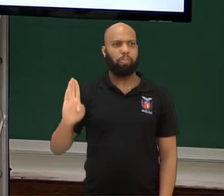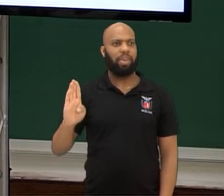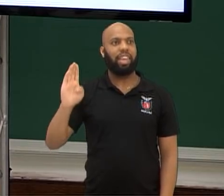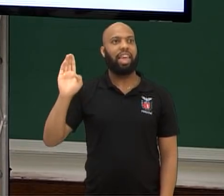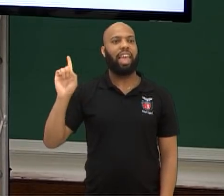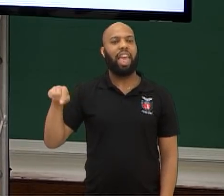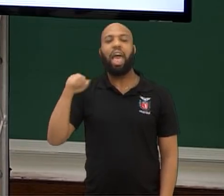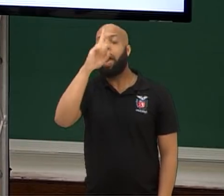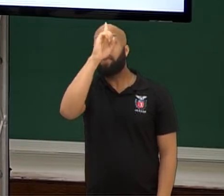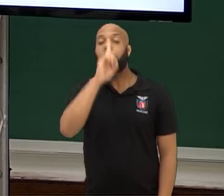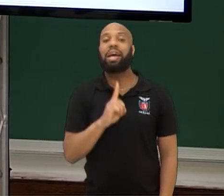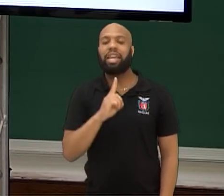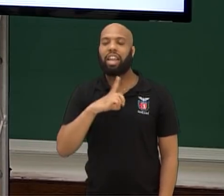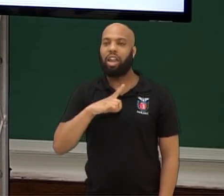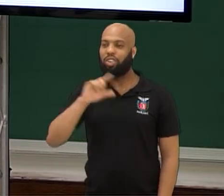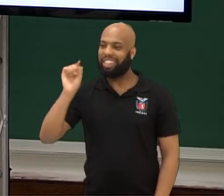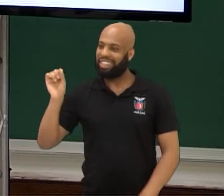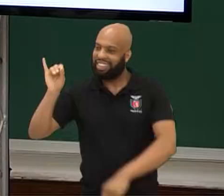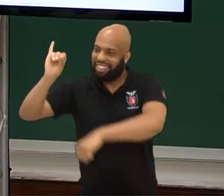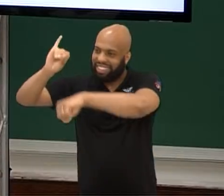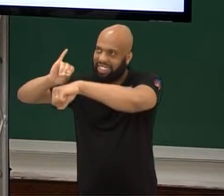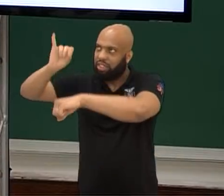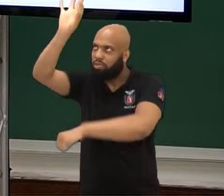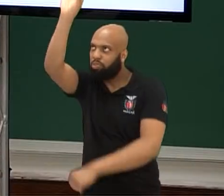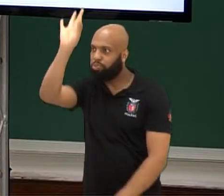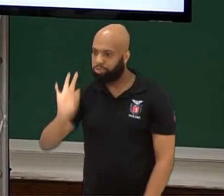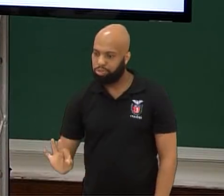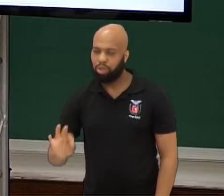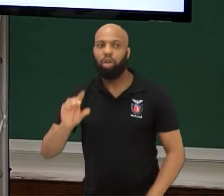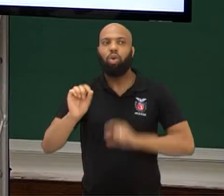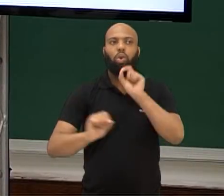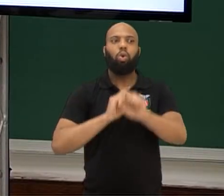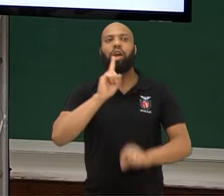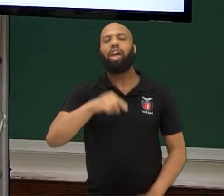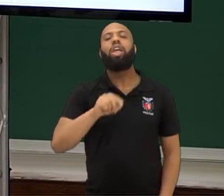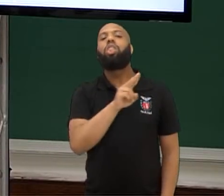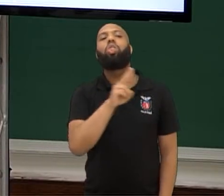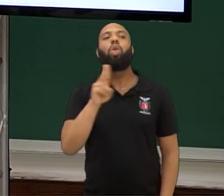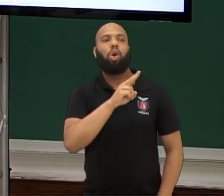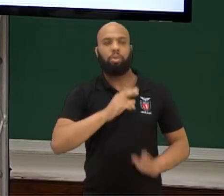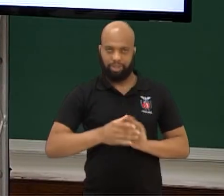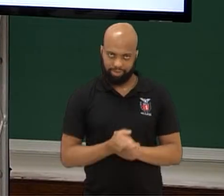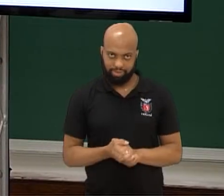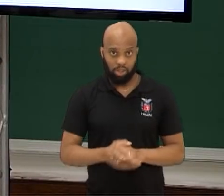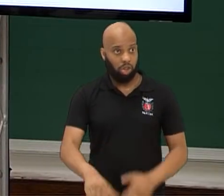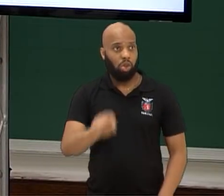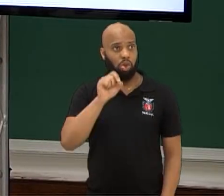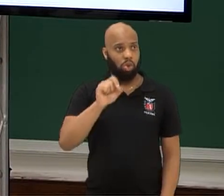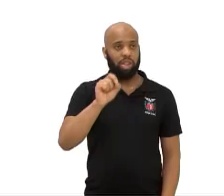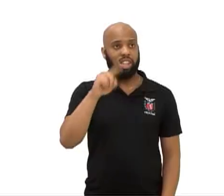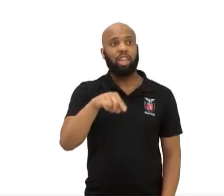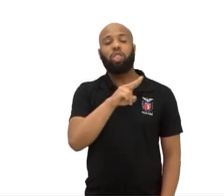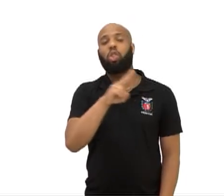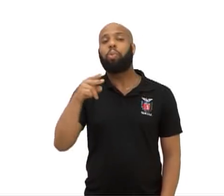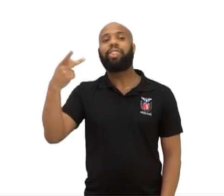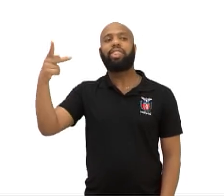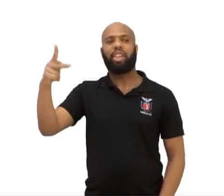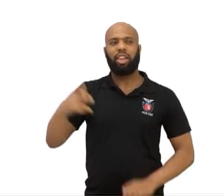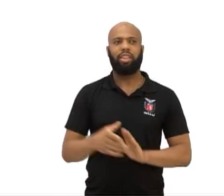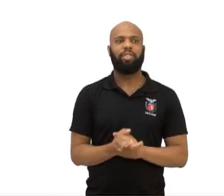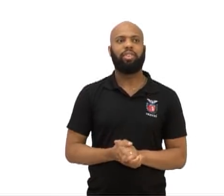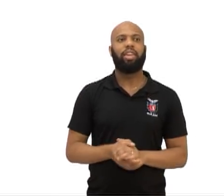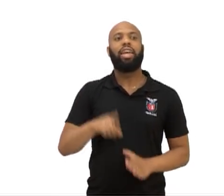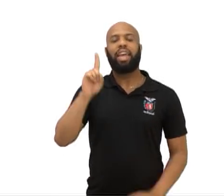C, ela passa pelo centro B. Então, como que nós chamamos essa reta?